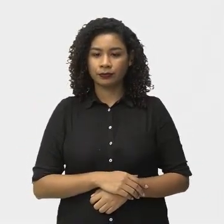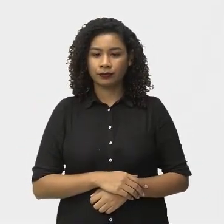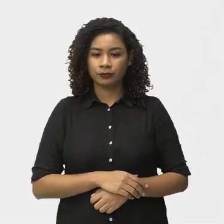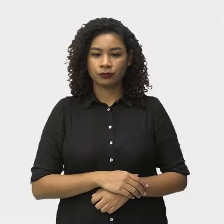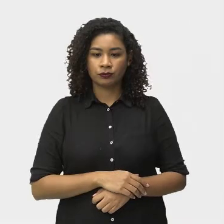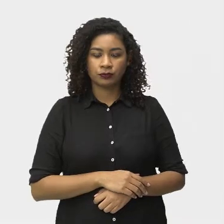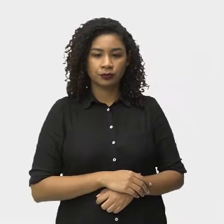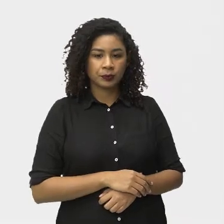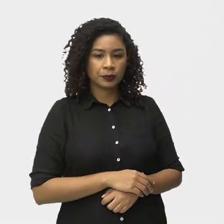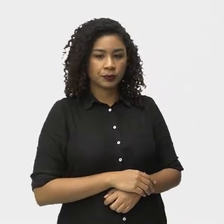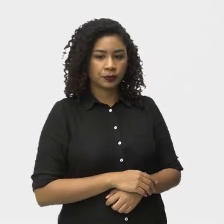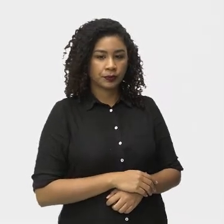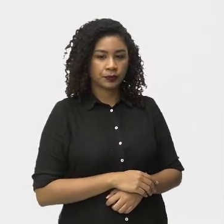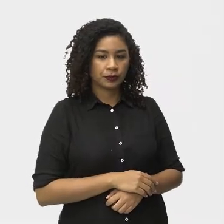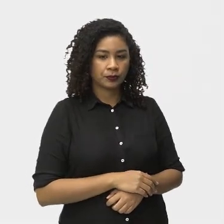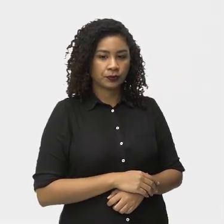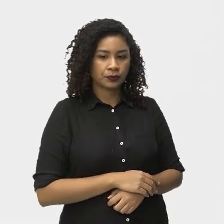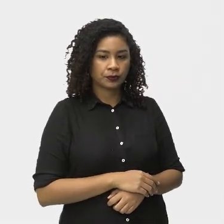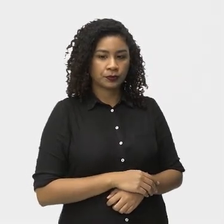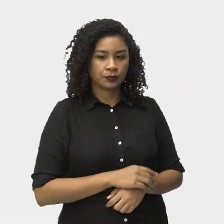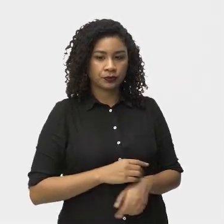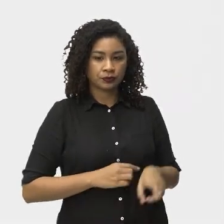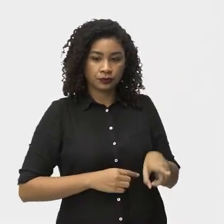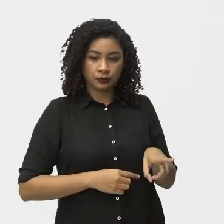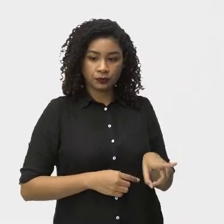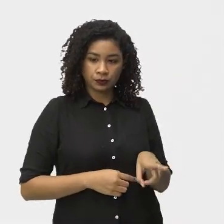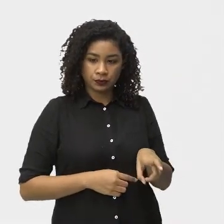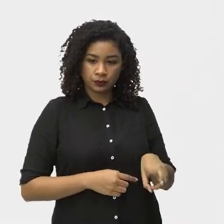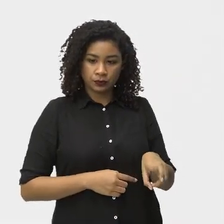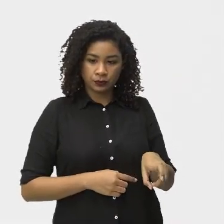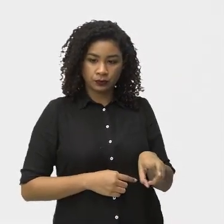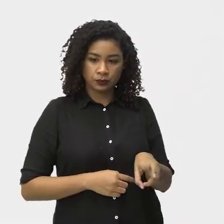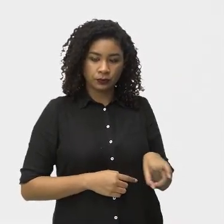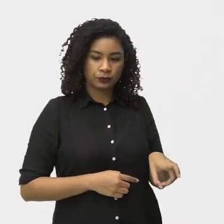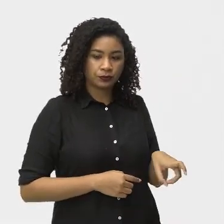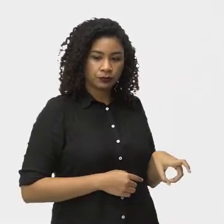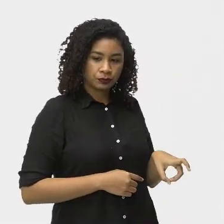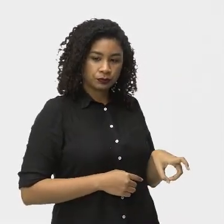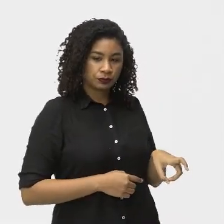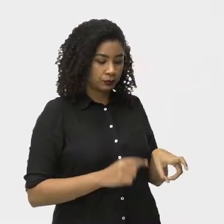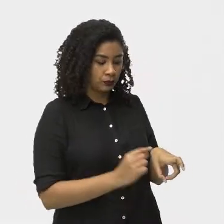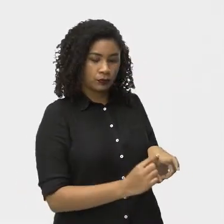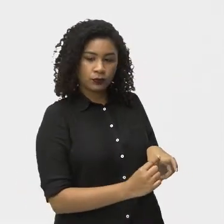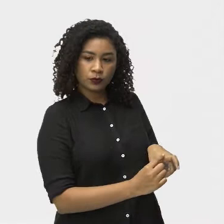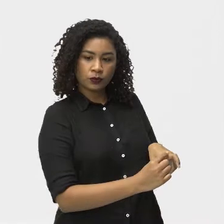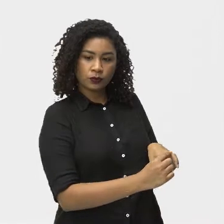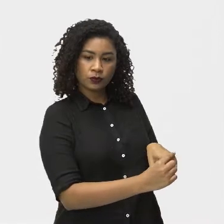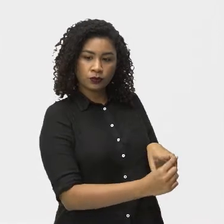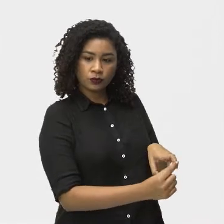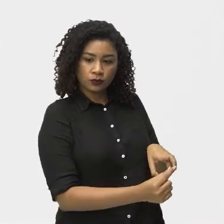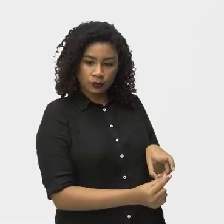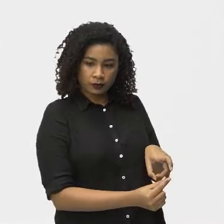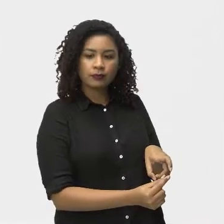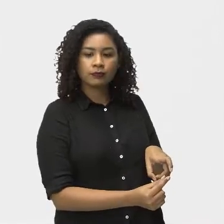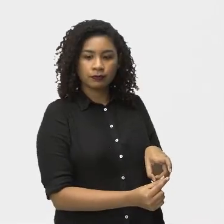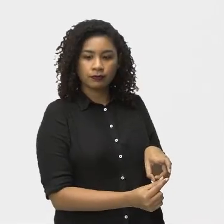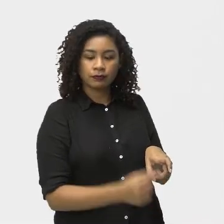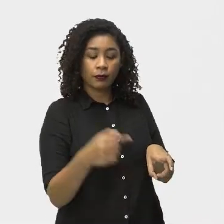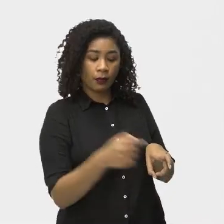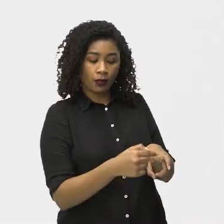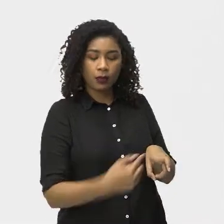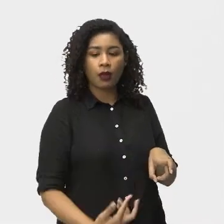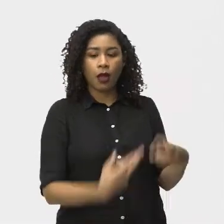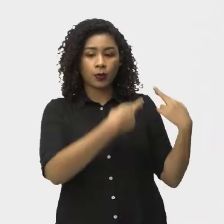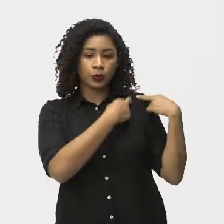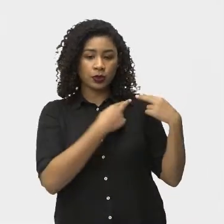Muito bem, então aqui ó, foi duas vezes, né? No interior do pênis então tem a uretra que é responsável por fazer o transporte do sêmen, a condução do sêmen